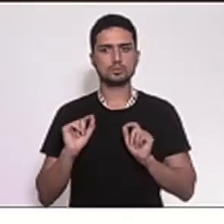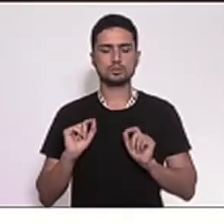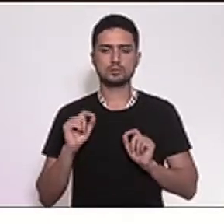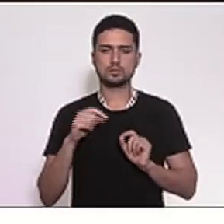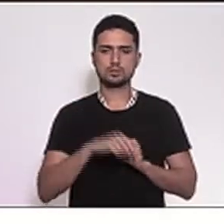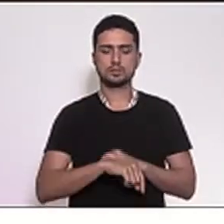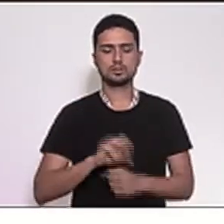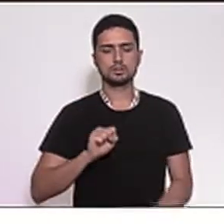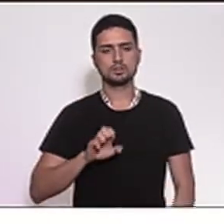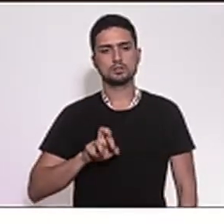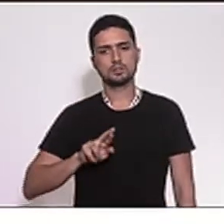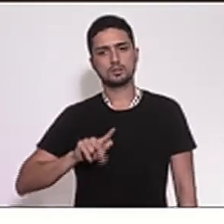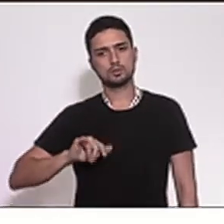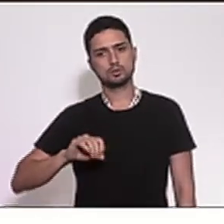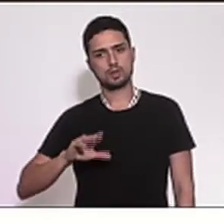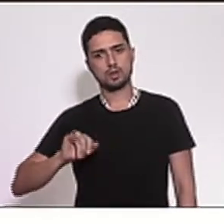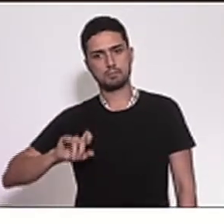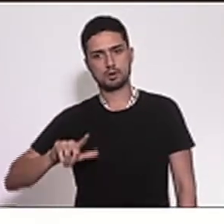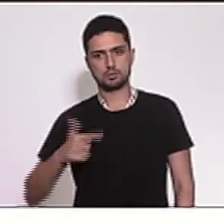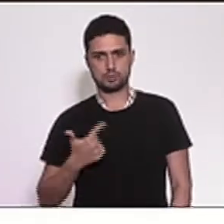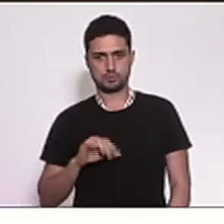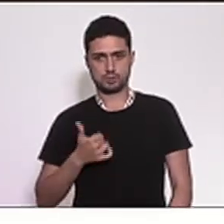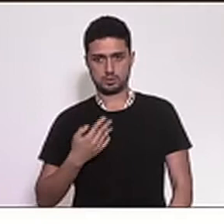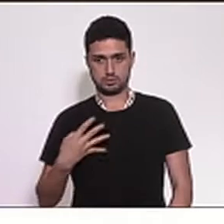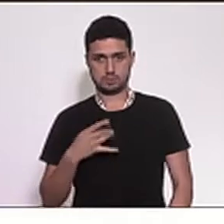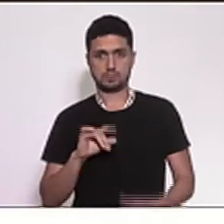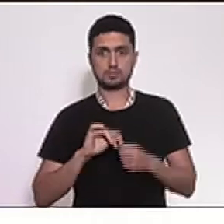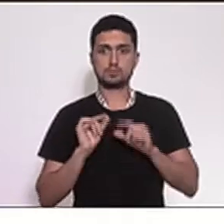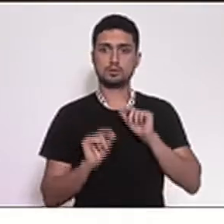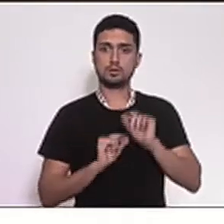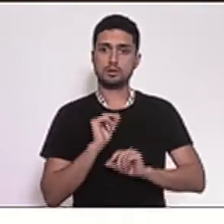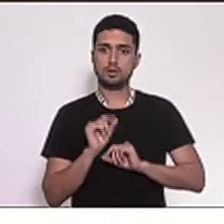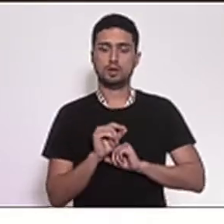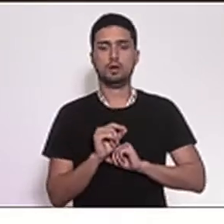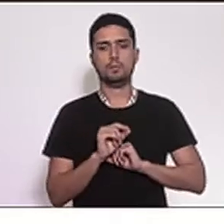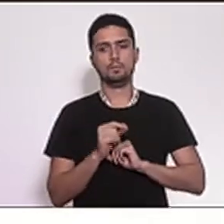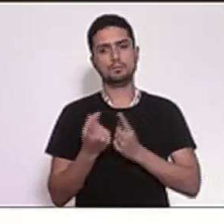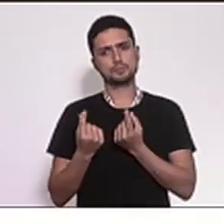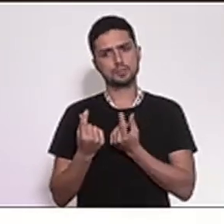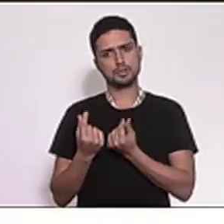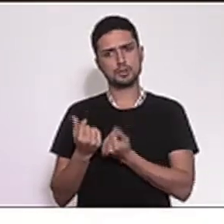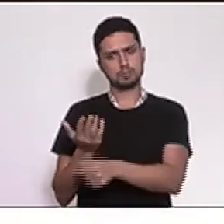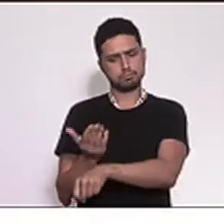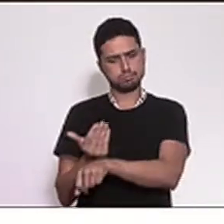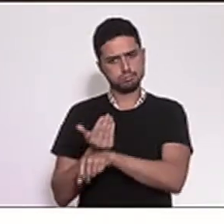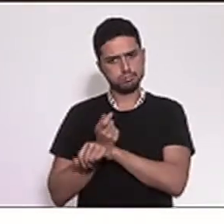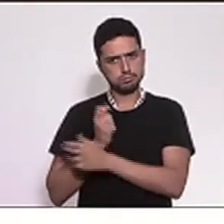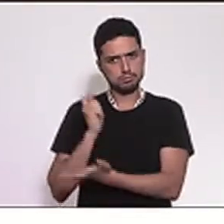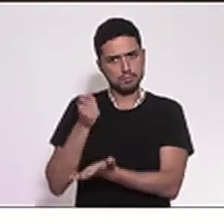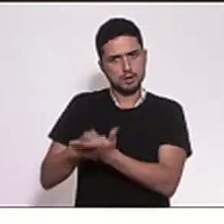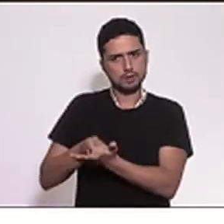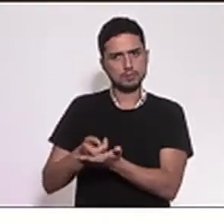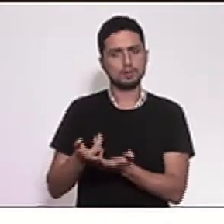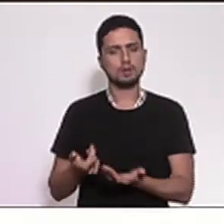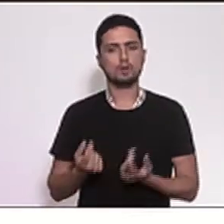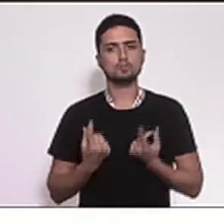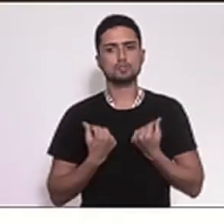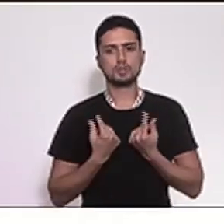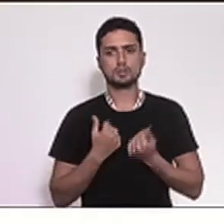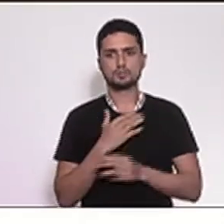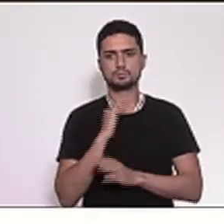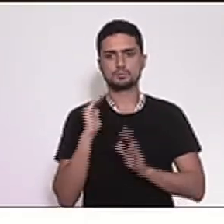em 2014? Uma nova antecipação de royalties e participações, fazendo com que o valor